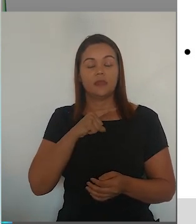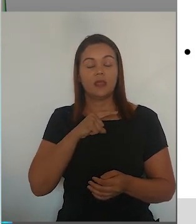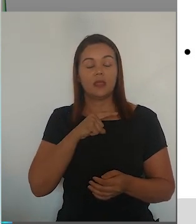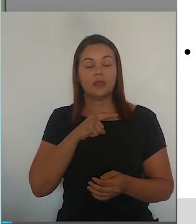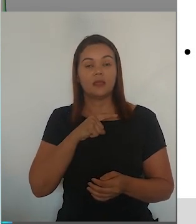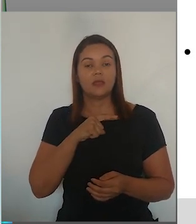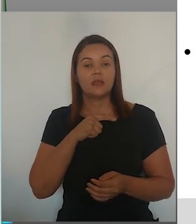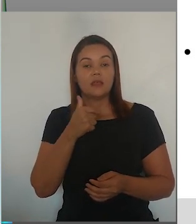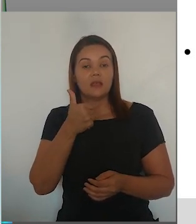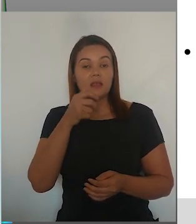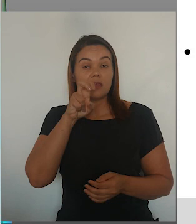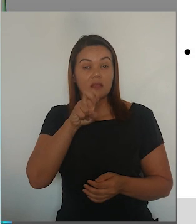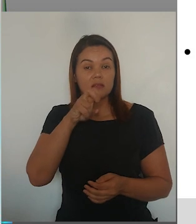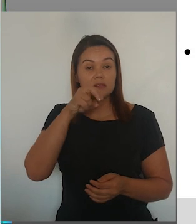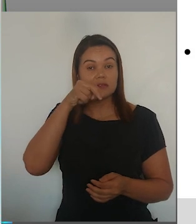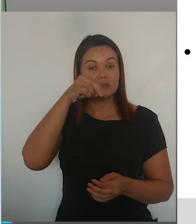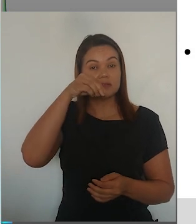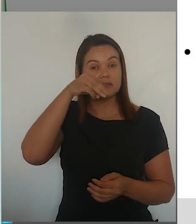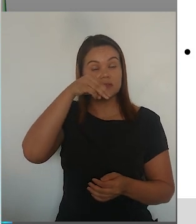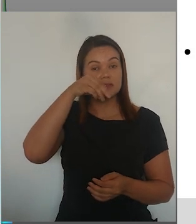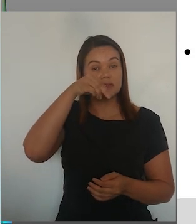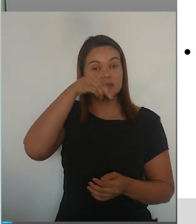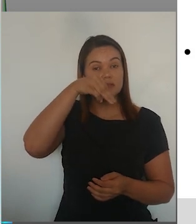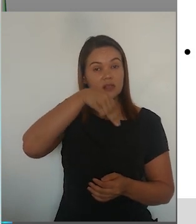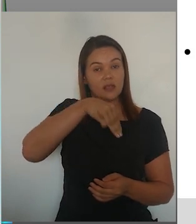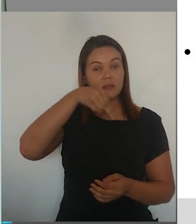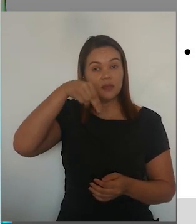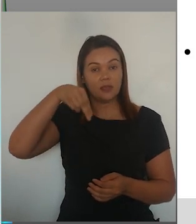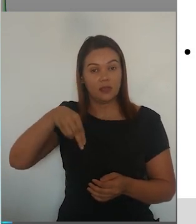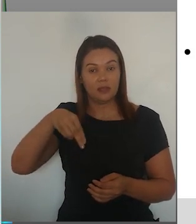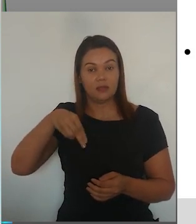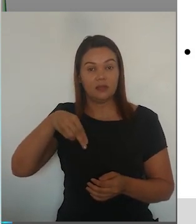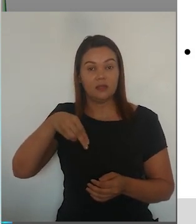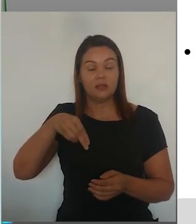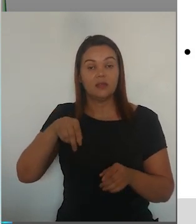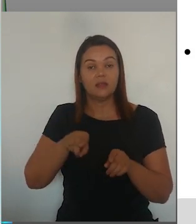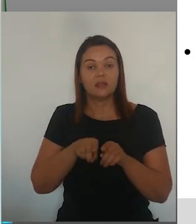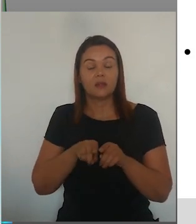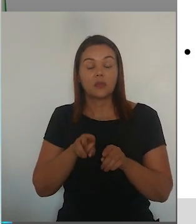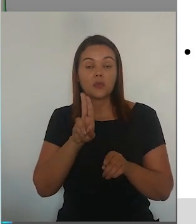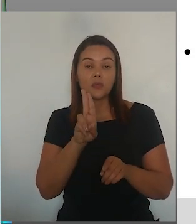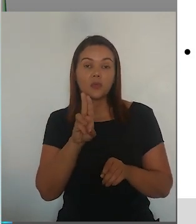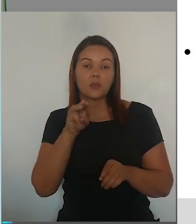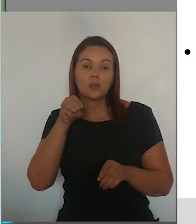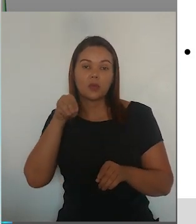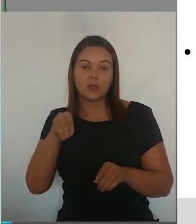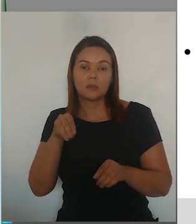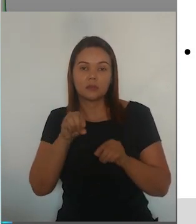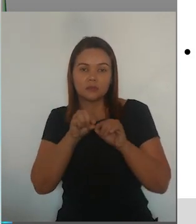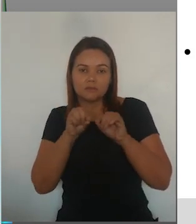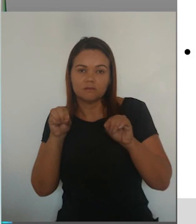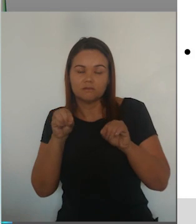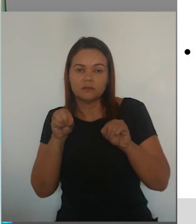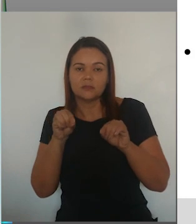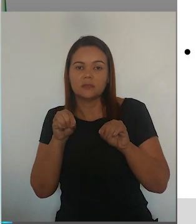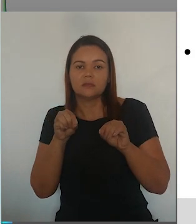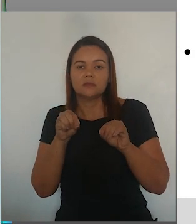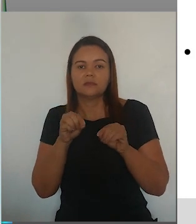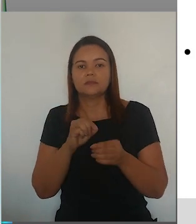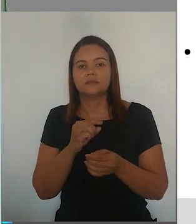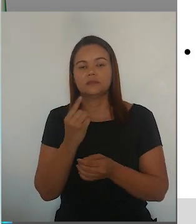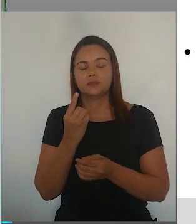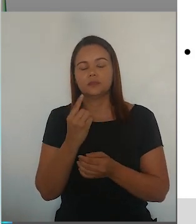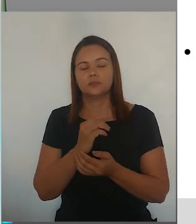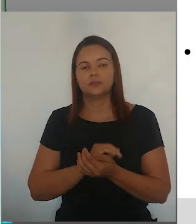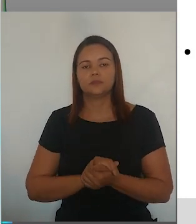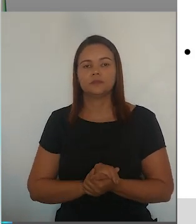A miosina tipo 2 apresenta 15 nanômetros de diâmetro e 1,5